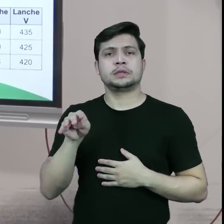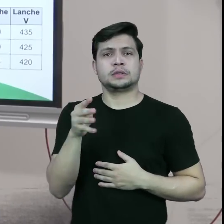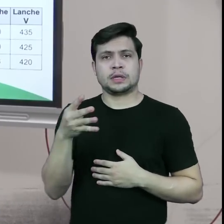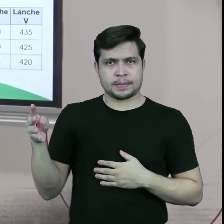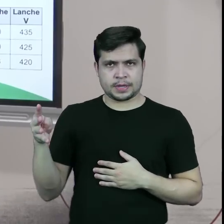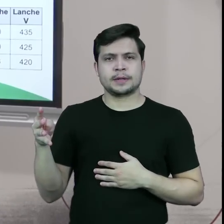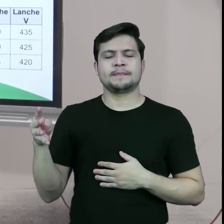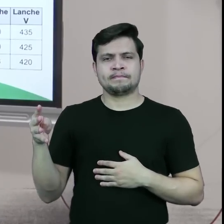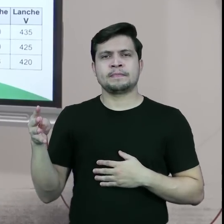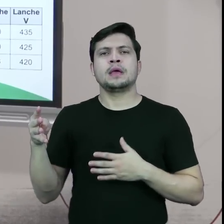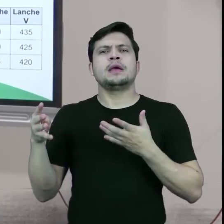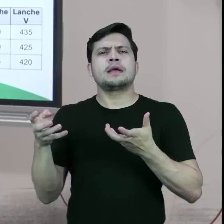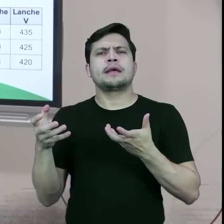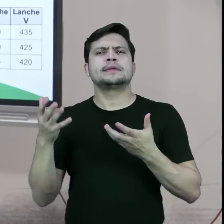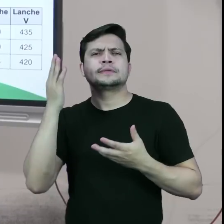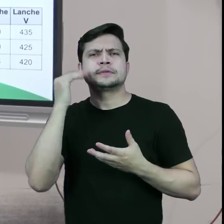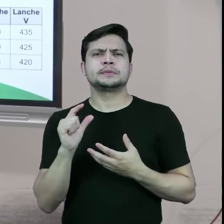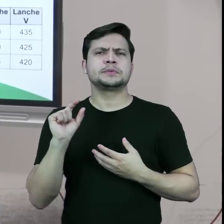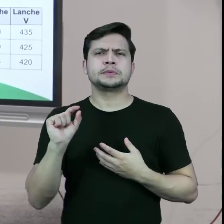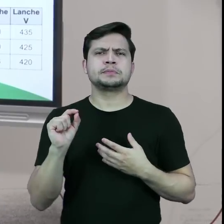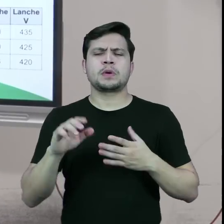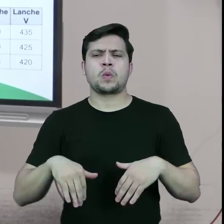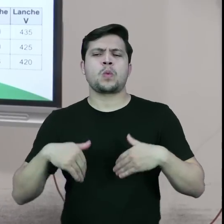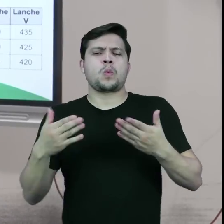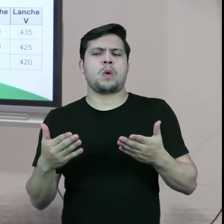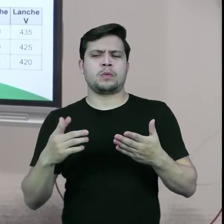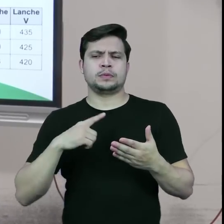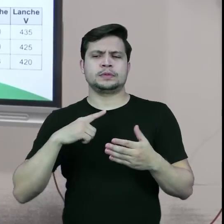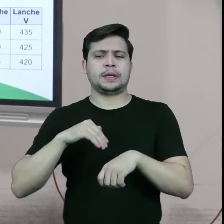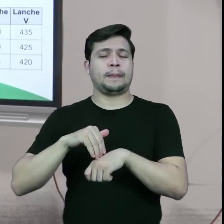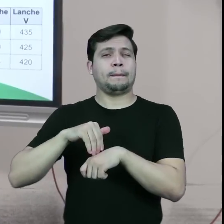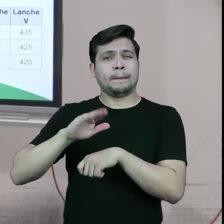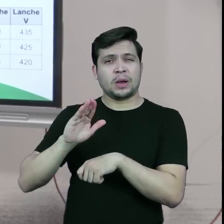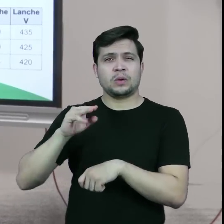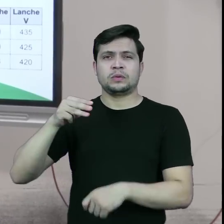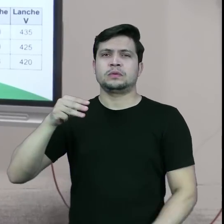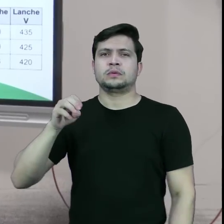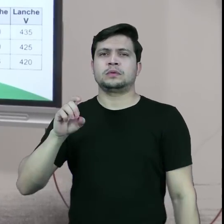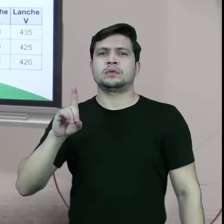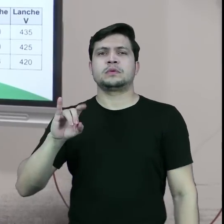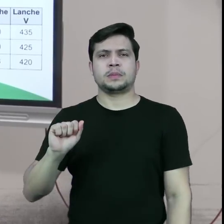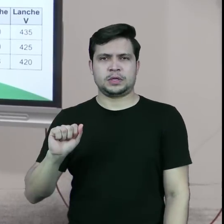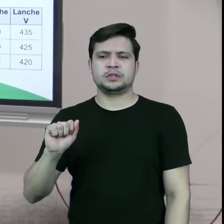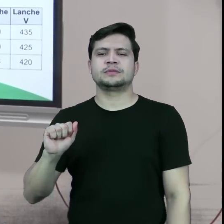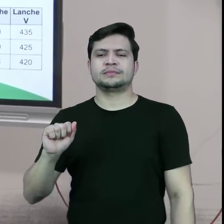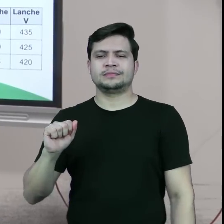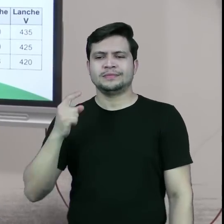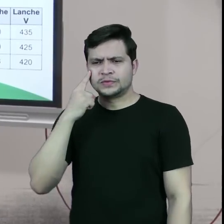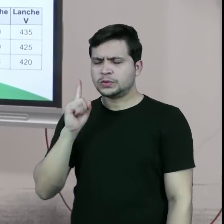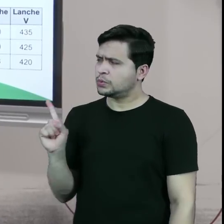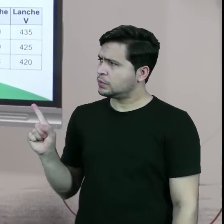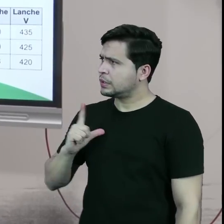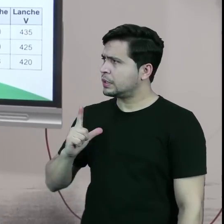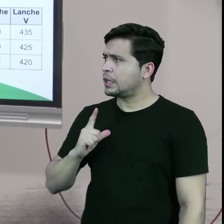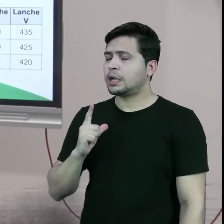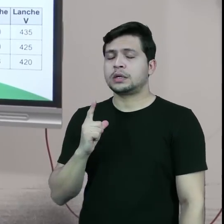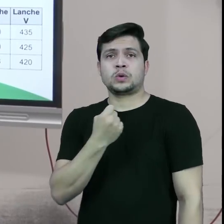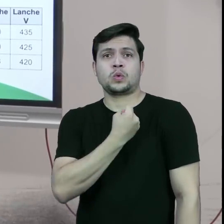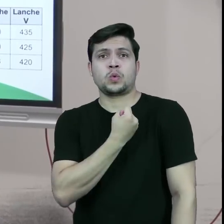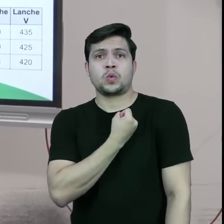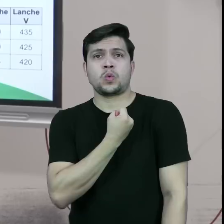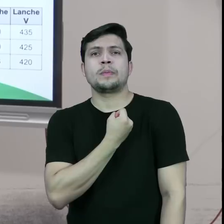cidades distintas, visando incluir um novo tipo de lanche no cardápio. O gerente de marketing da rede sugeriu que fossem colocados à venda 5 novos tipos de lanche, em